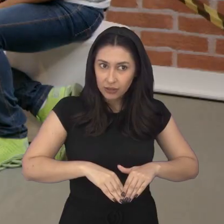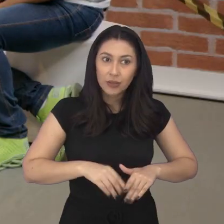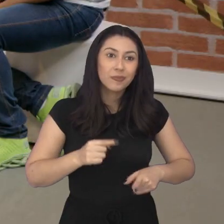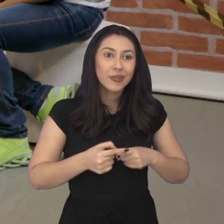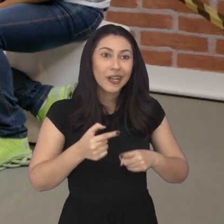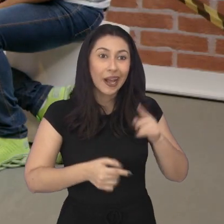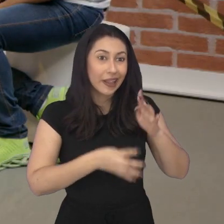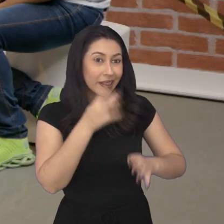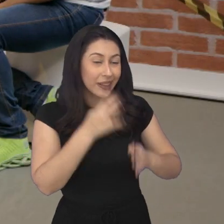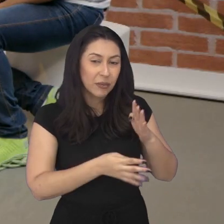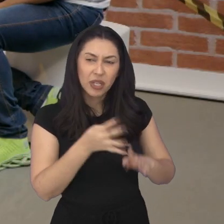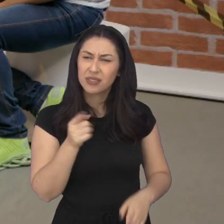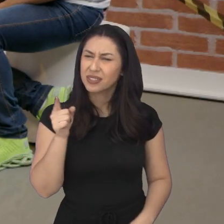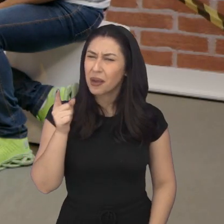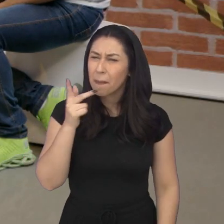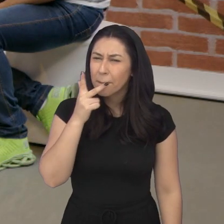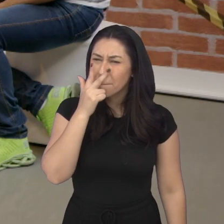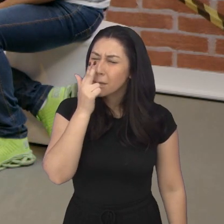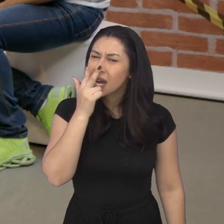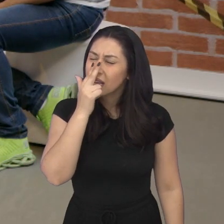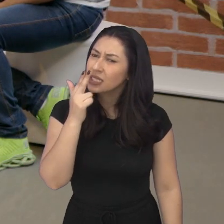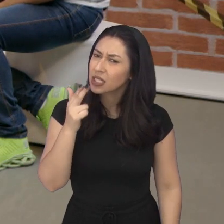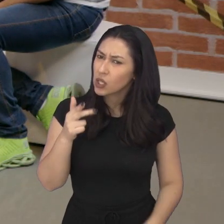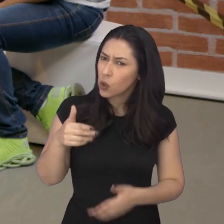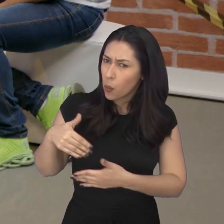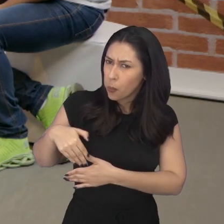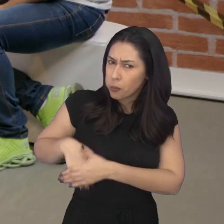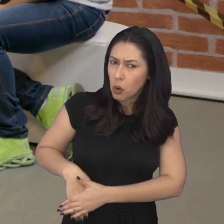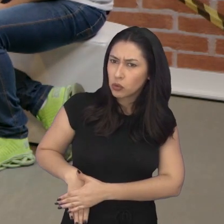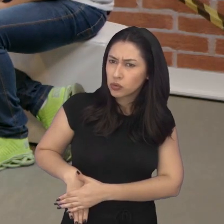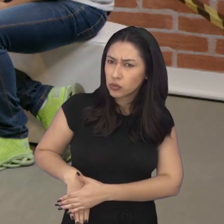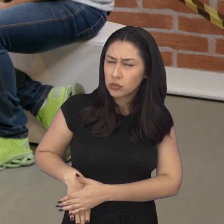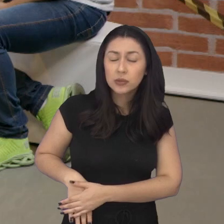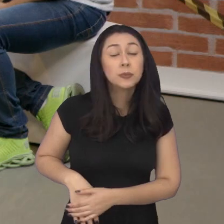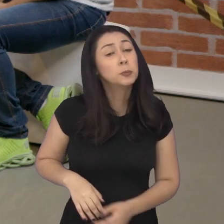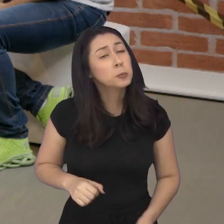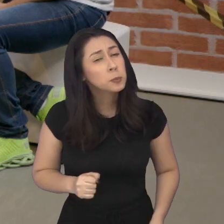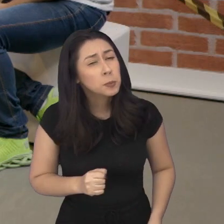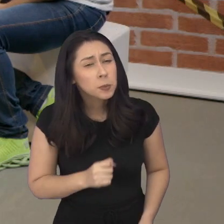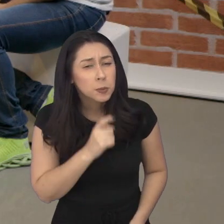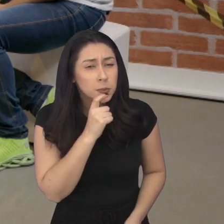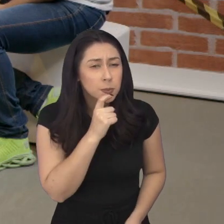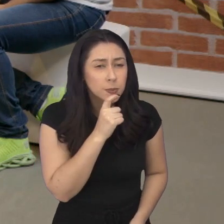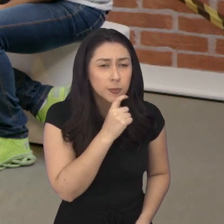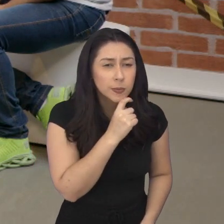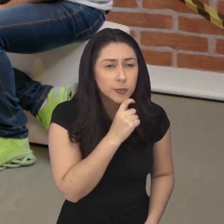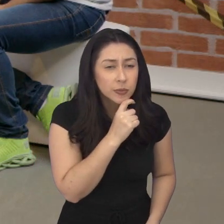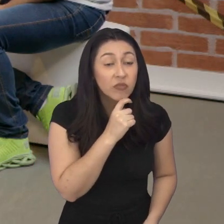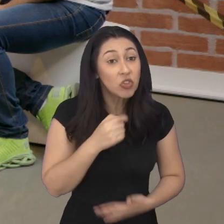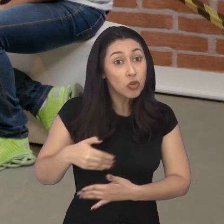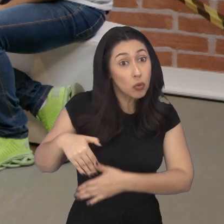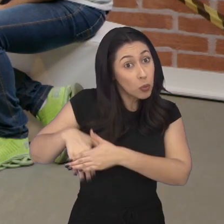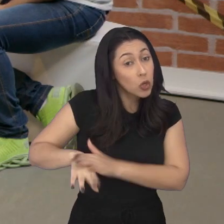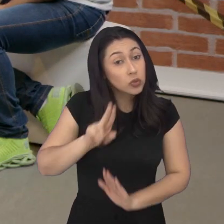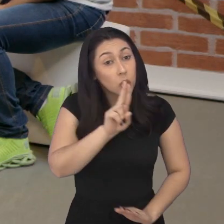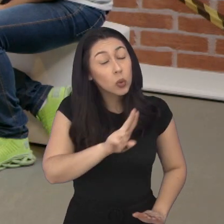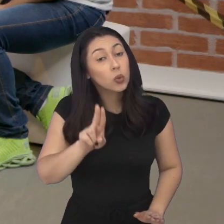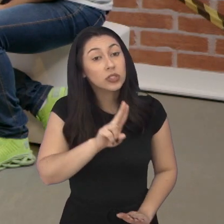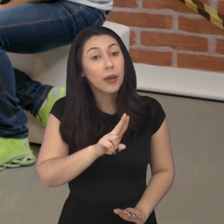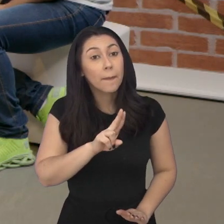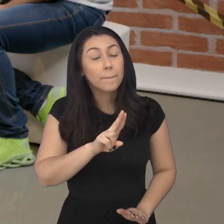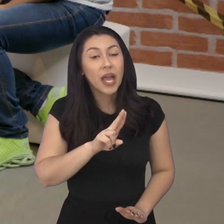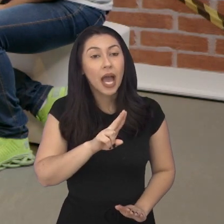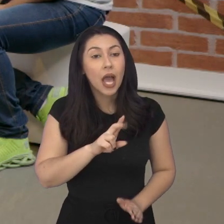hidrodinâmica. Mas essa parece que tem bolso ainda, não parece? Fica com a impressão de que esse amarelinho do lado é um bolso. Então, o bolso, sabe que pra que eles usam? Pra quê? Para colocar